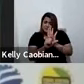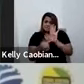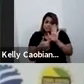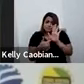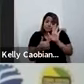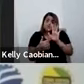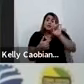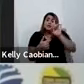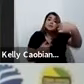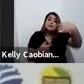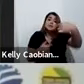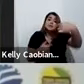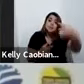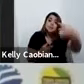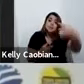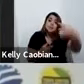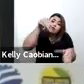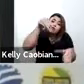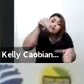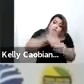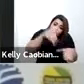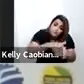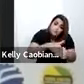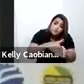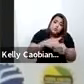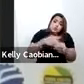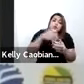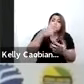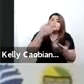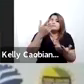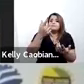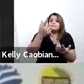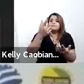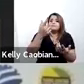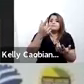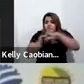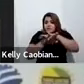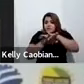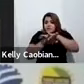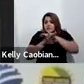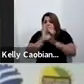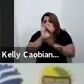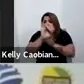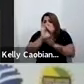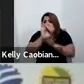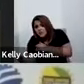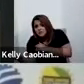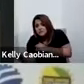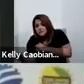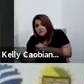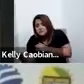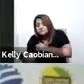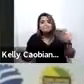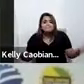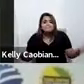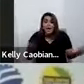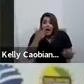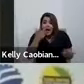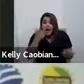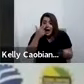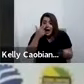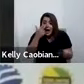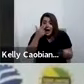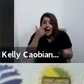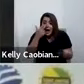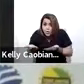a Previdência, que também o senhor sabe o que significa. Então, acredite que essa vitória, ela nos mostra,